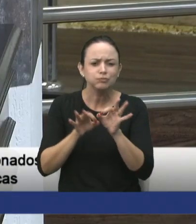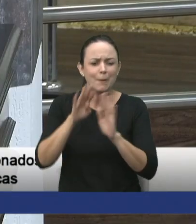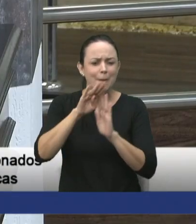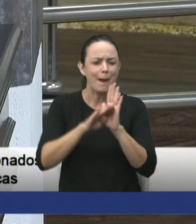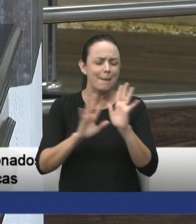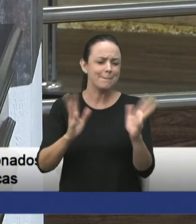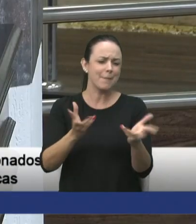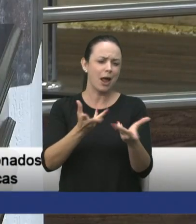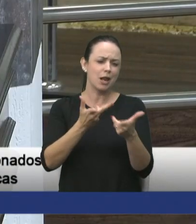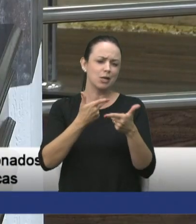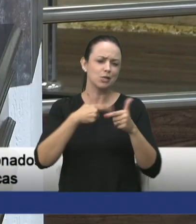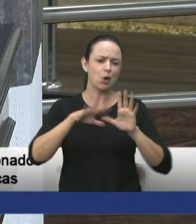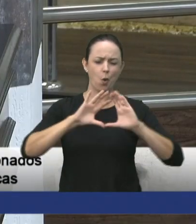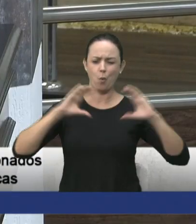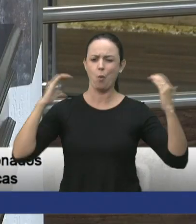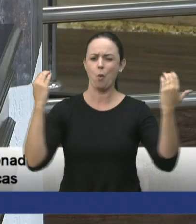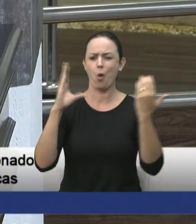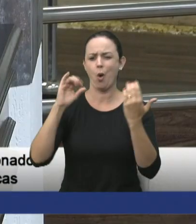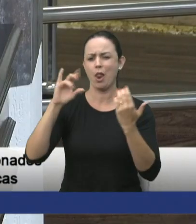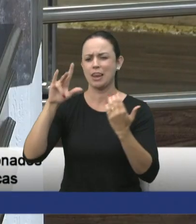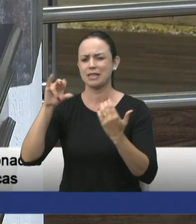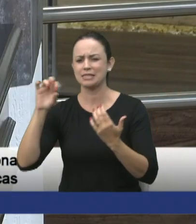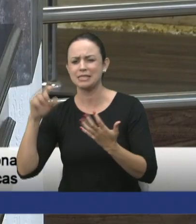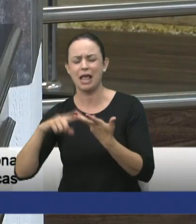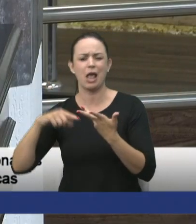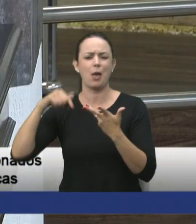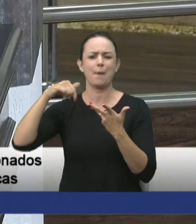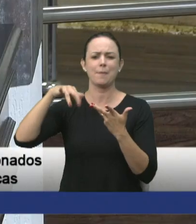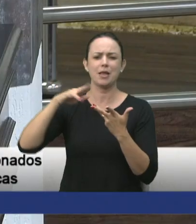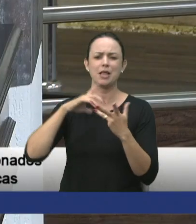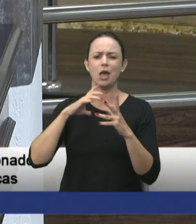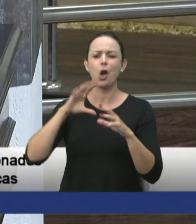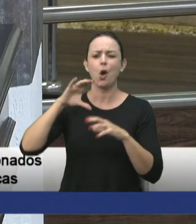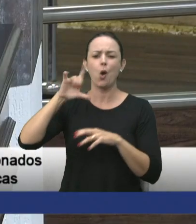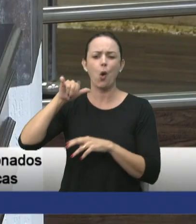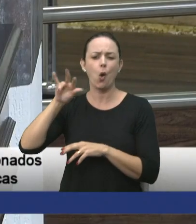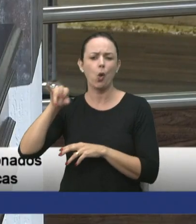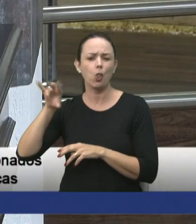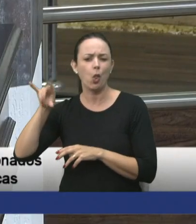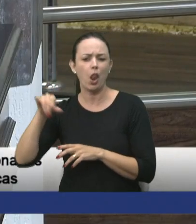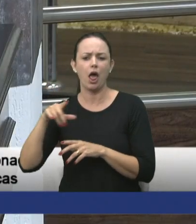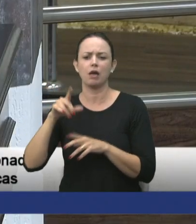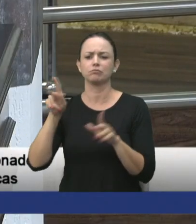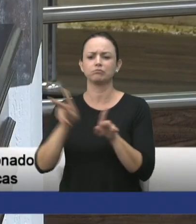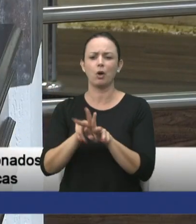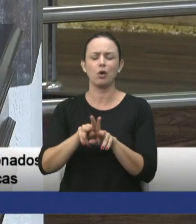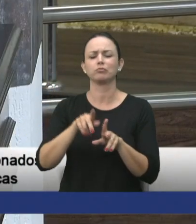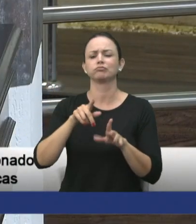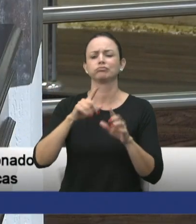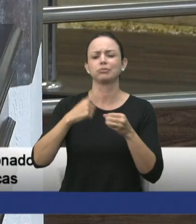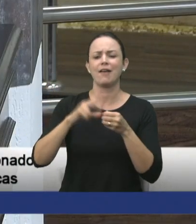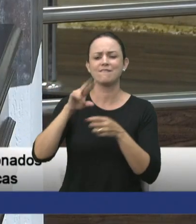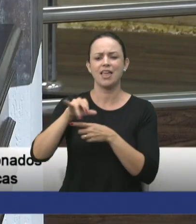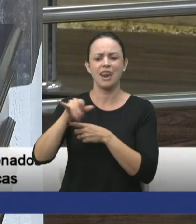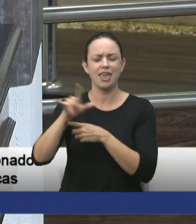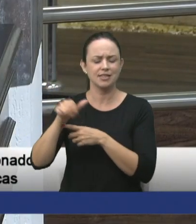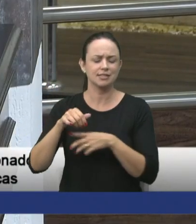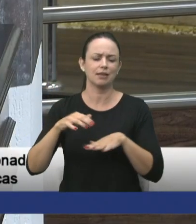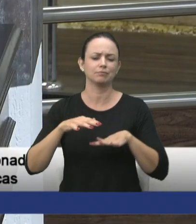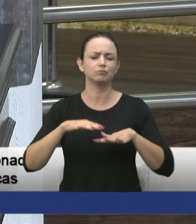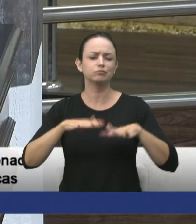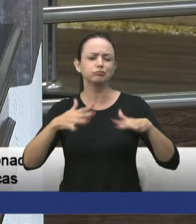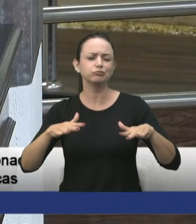O Coliseu, o Davi de Michelangelo, as gôndolas de Veneza. Pode ser que você aprenda